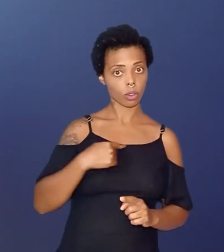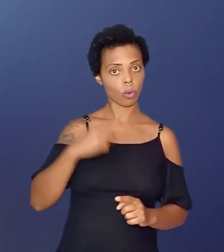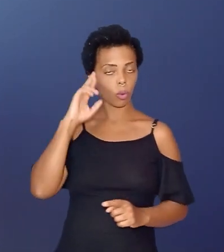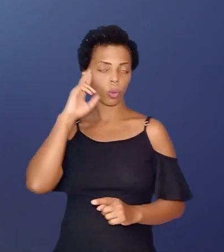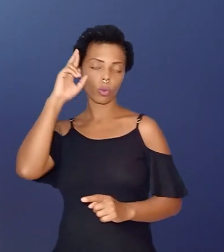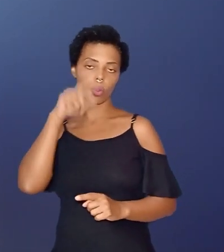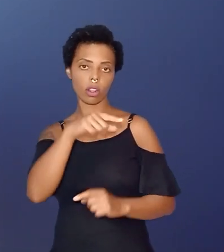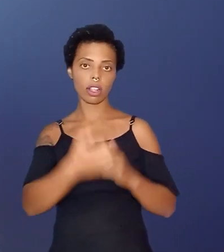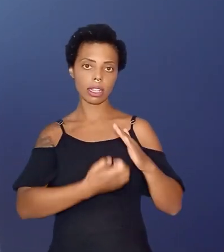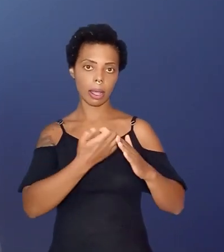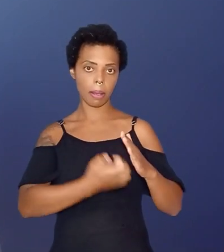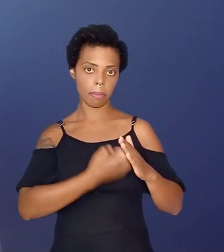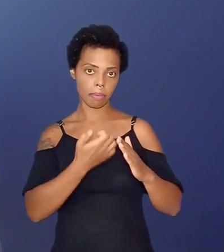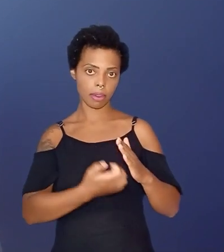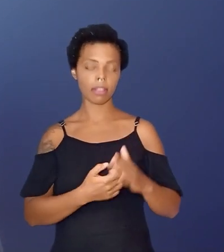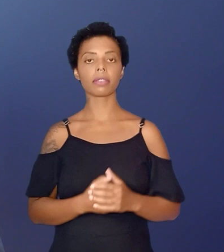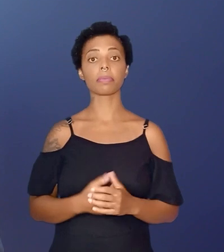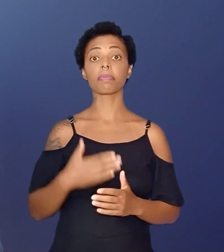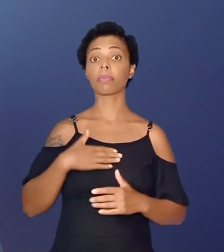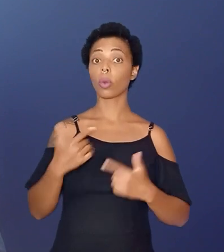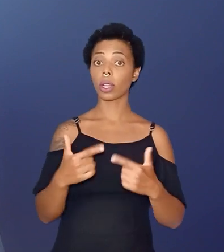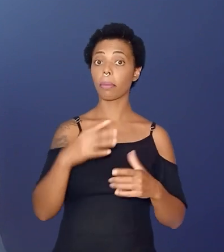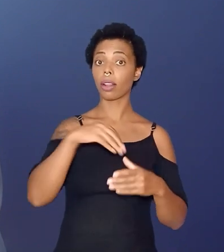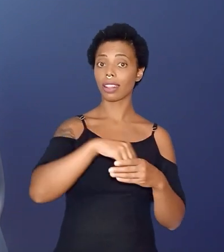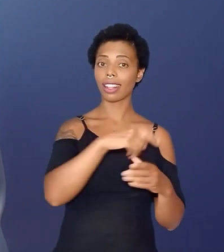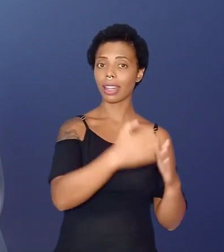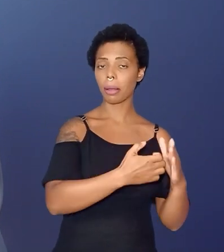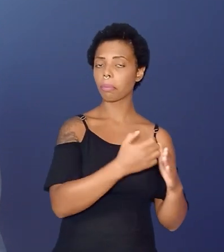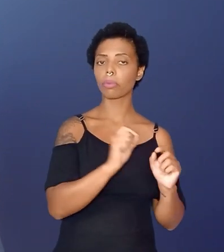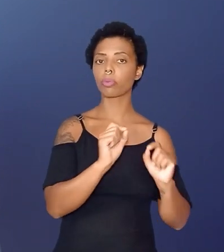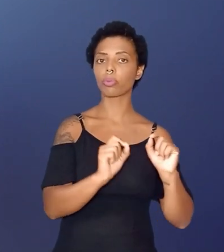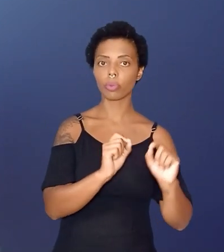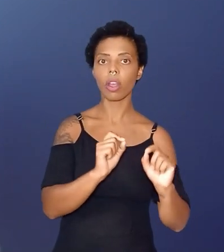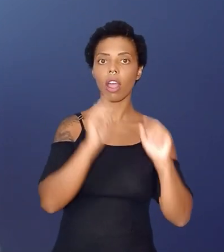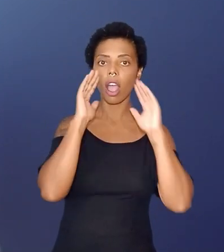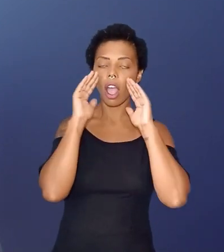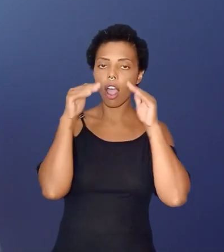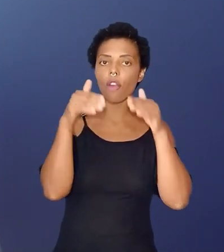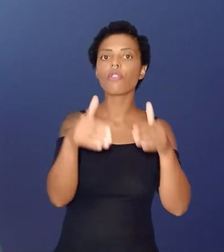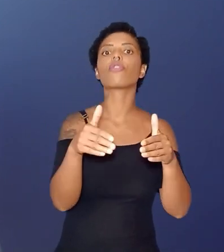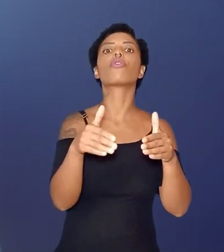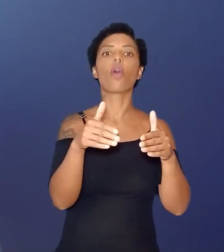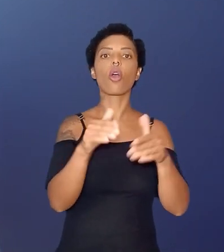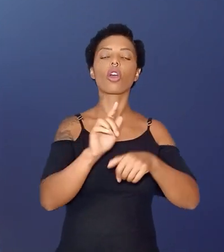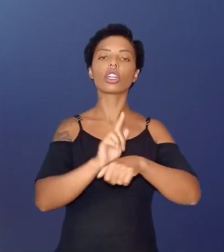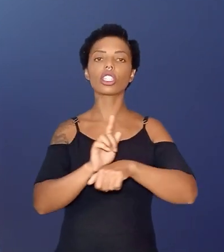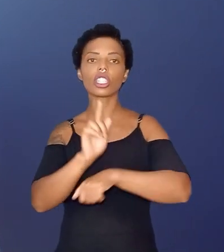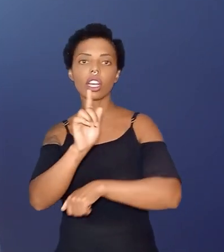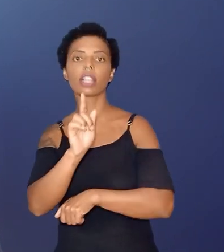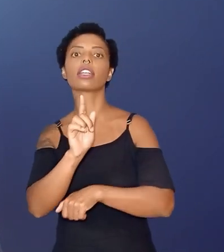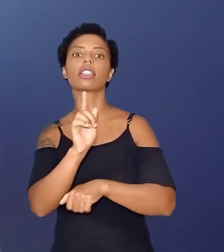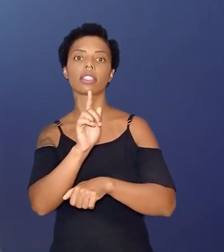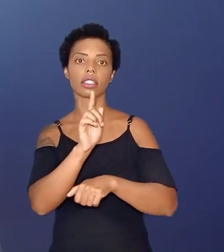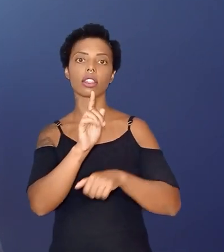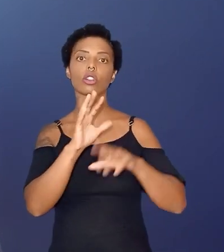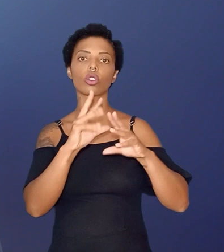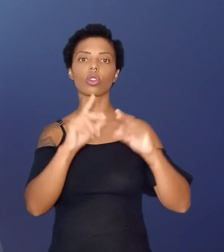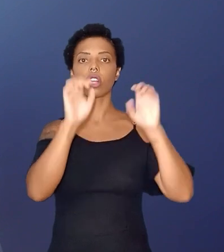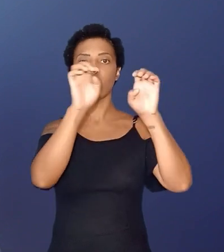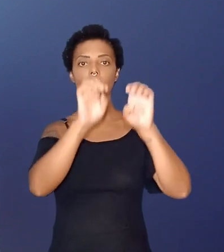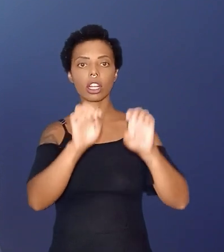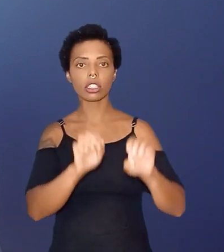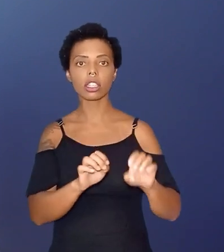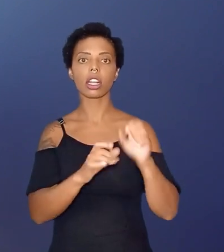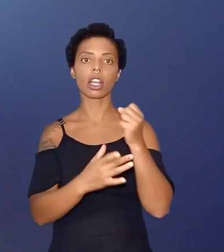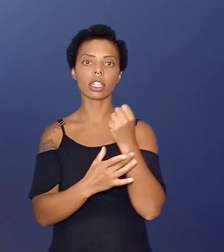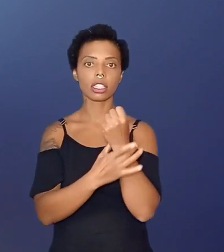donas da empresa e o meu trabalho na empresa é voltado para gestão